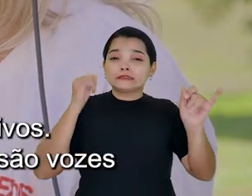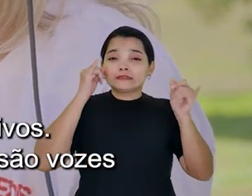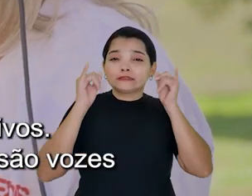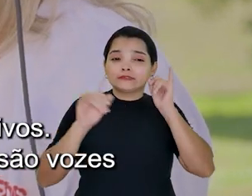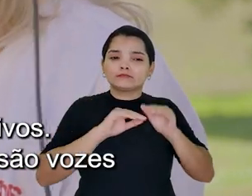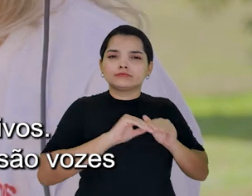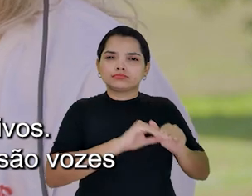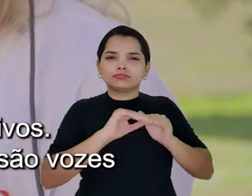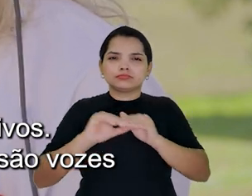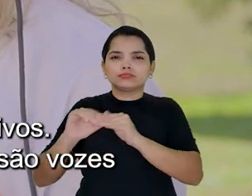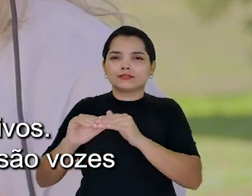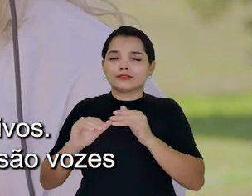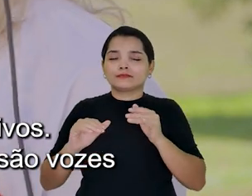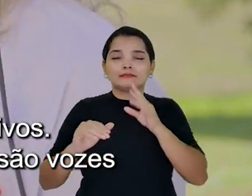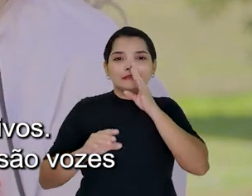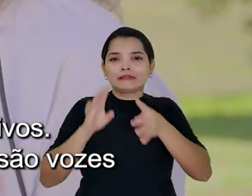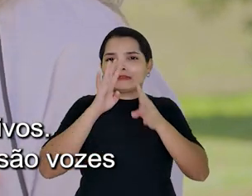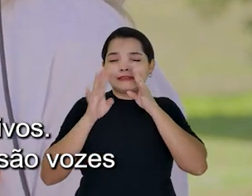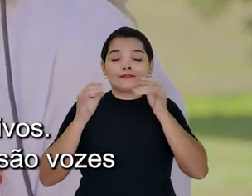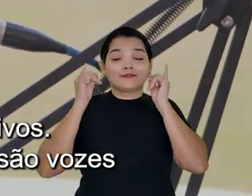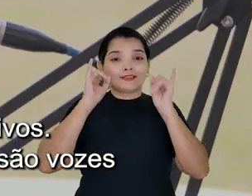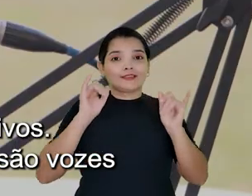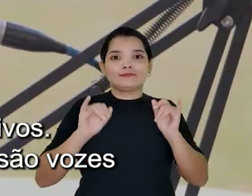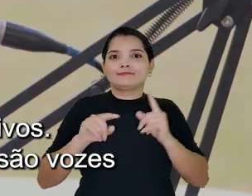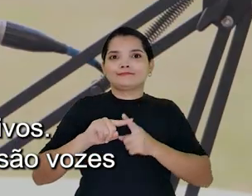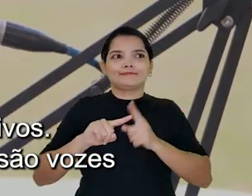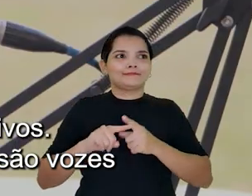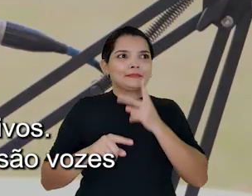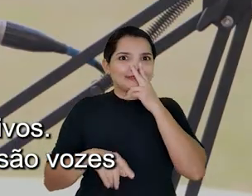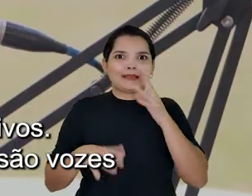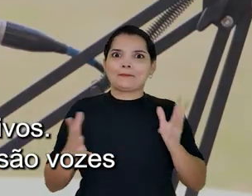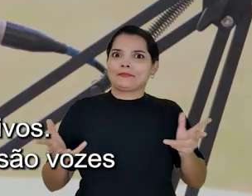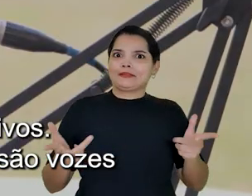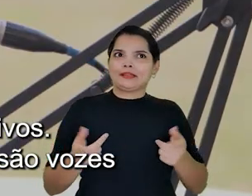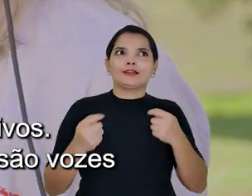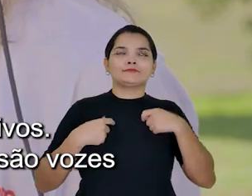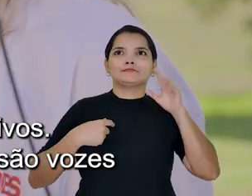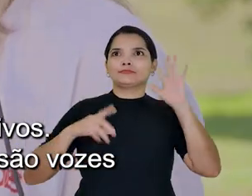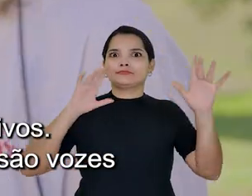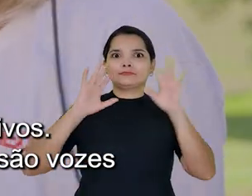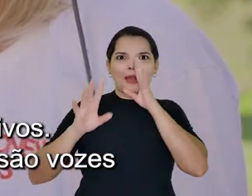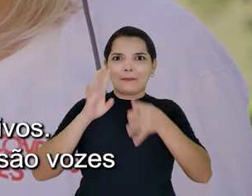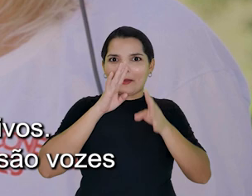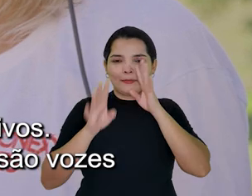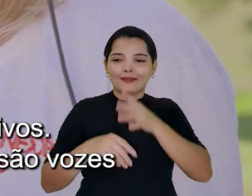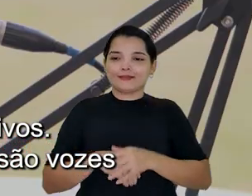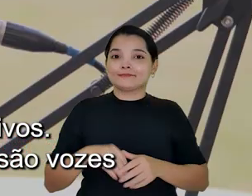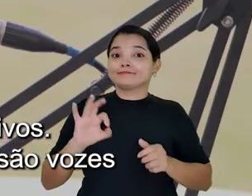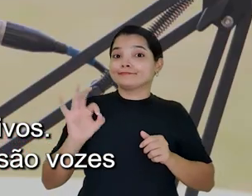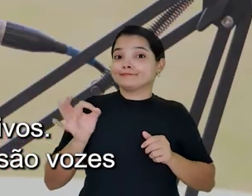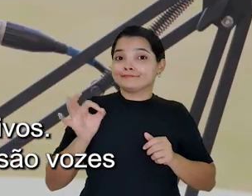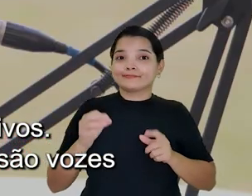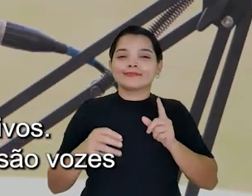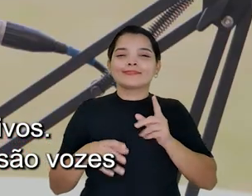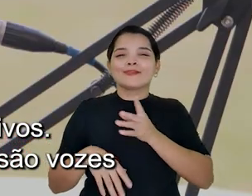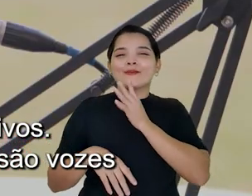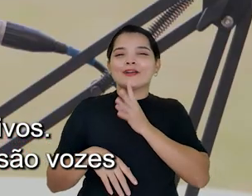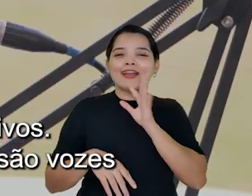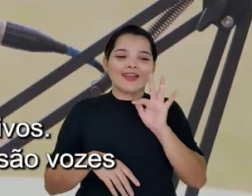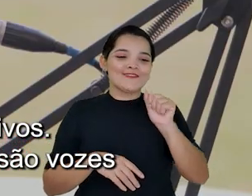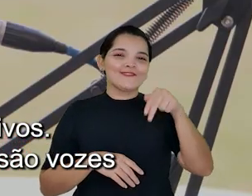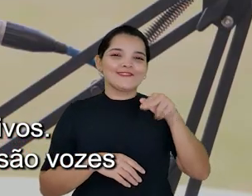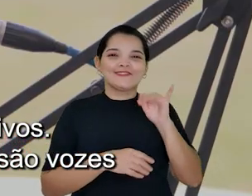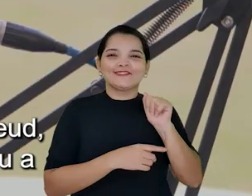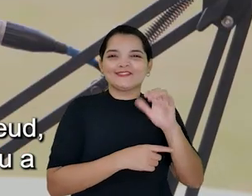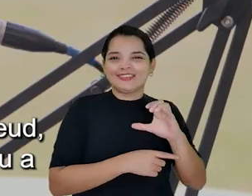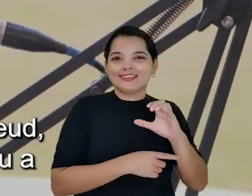e a gente faz isso muito bem somos muito criativos muito as Fix as Fix são montadas na cabeça são